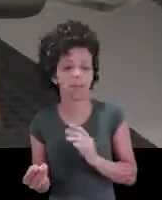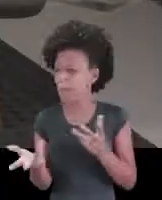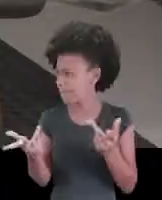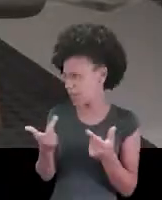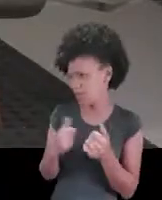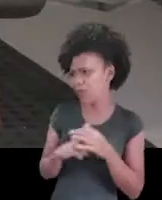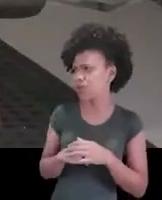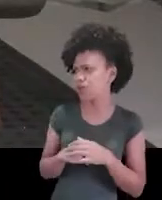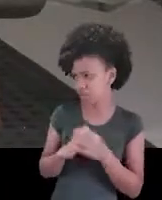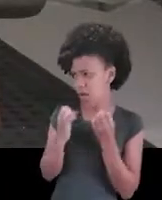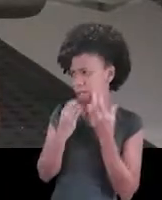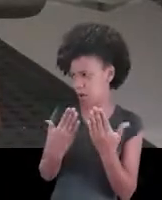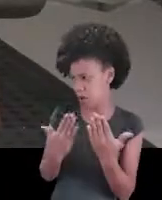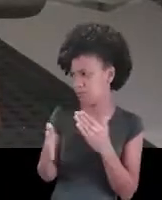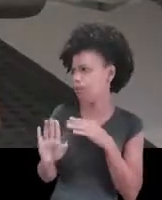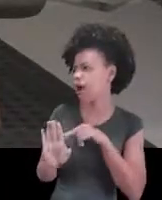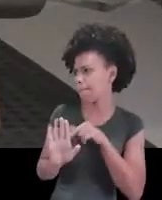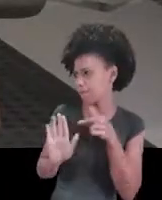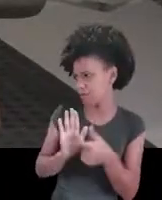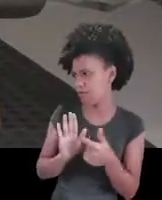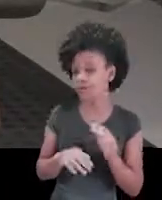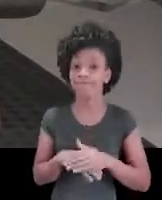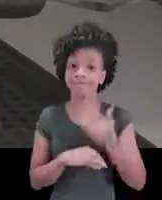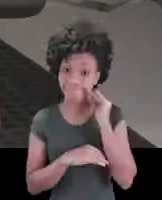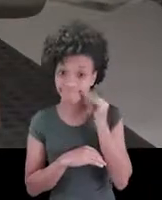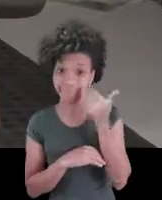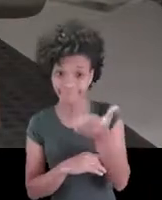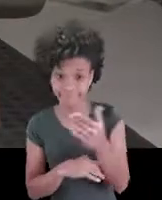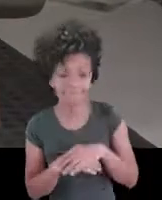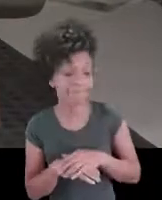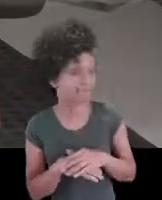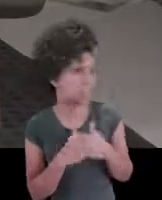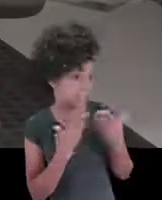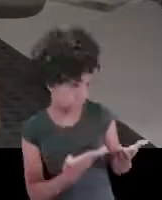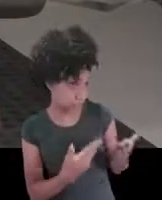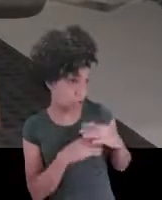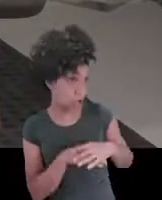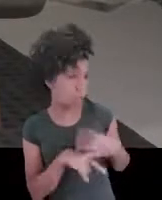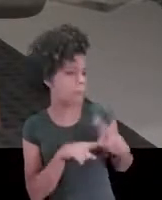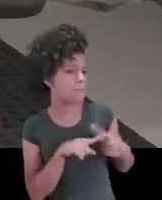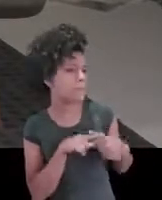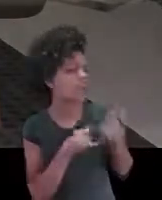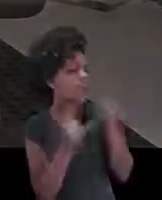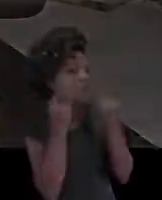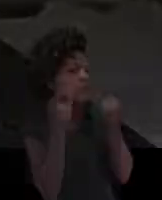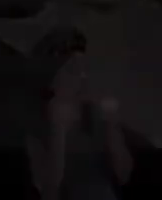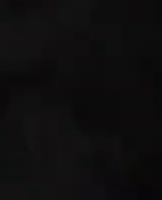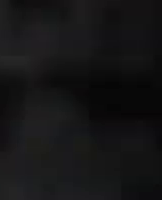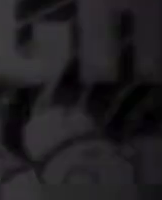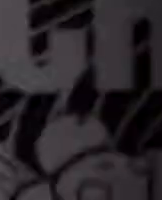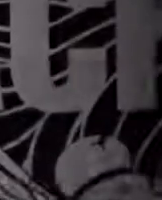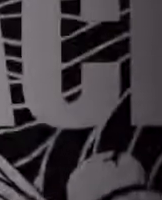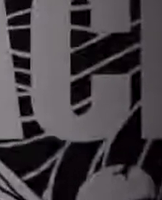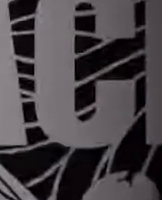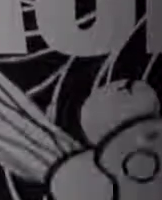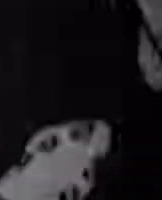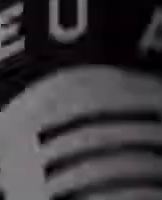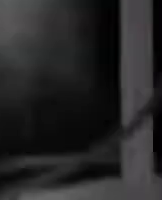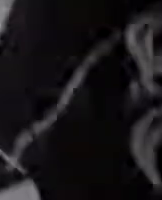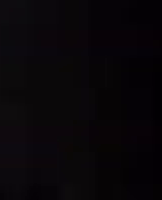males não sabe onde ver você vai fazer isso em veneno tem que não sabe por quê que você passa uma informação que você não sabe também